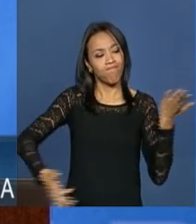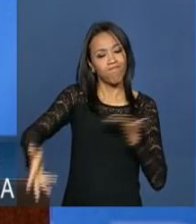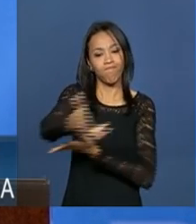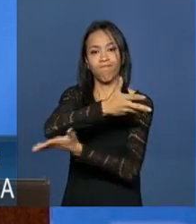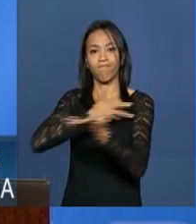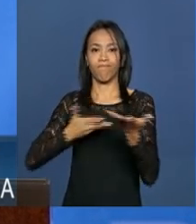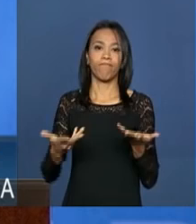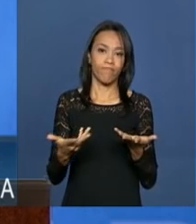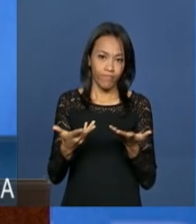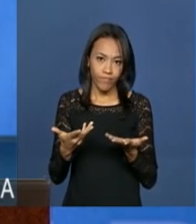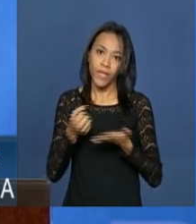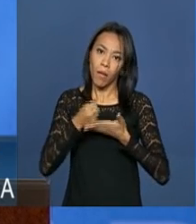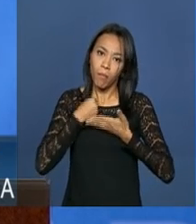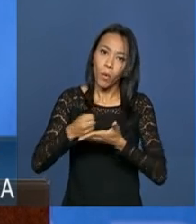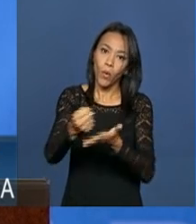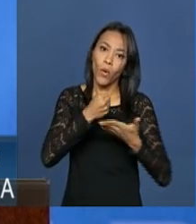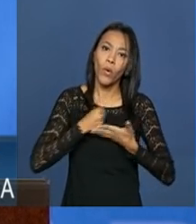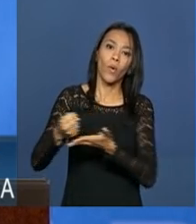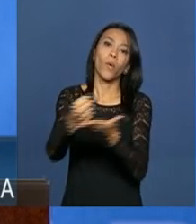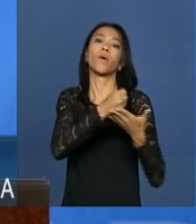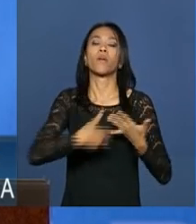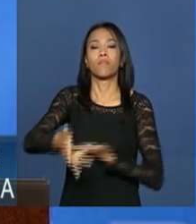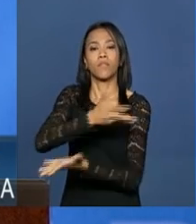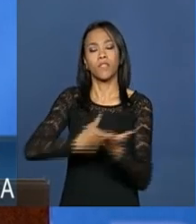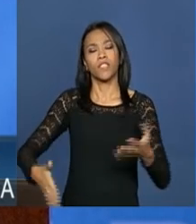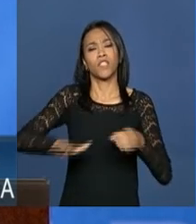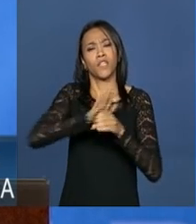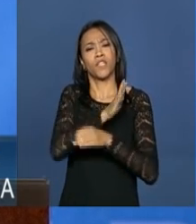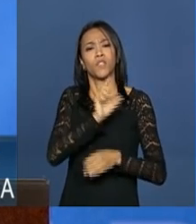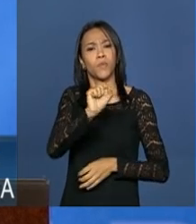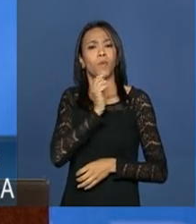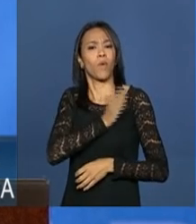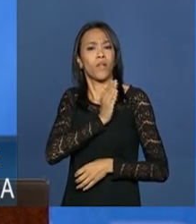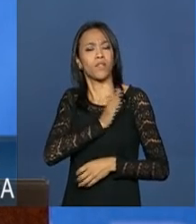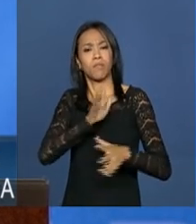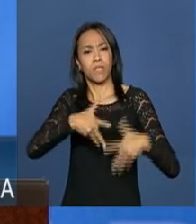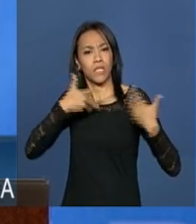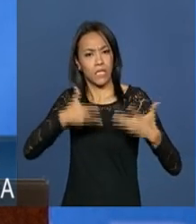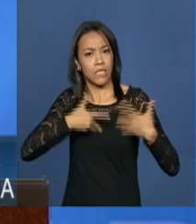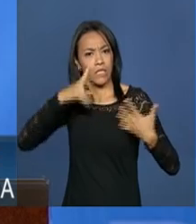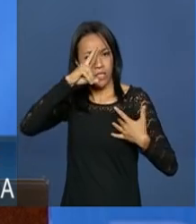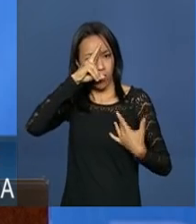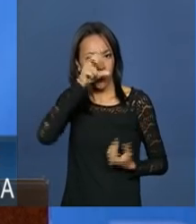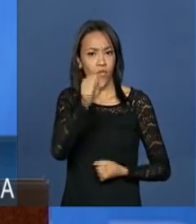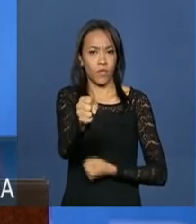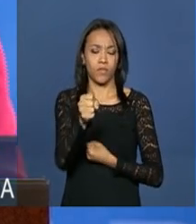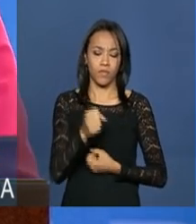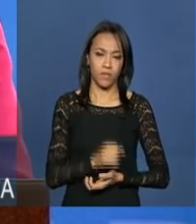uma emoção que enche o coração de alegria e